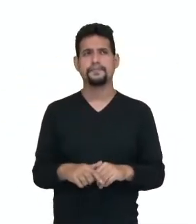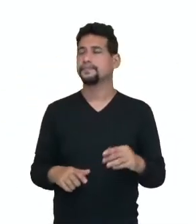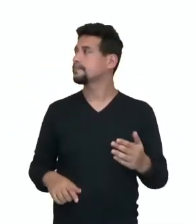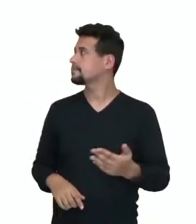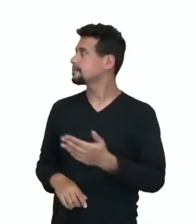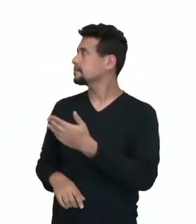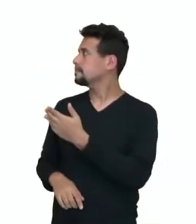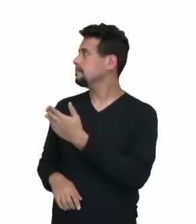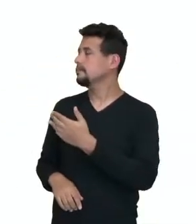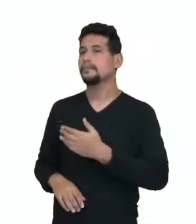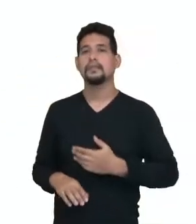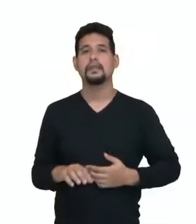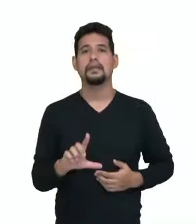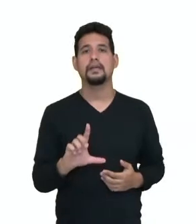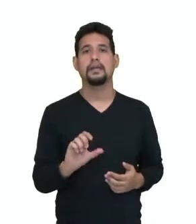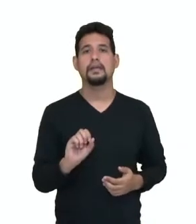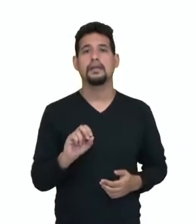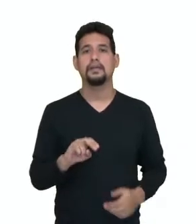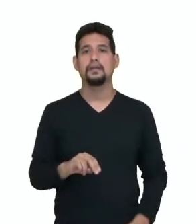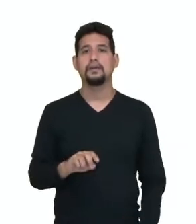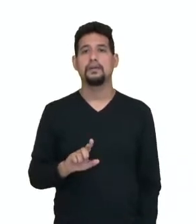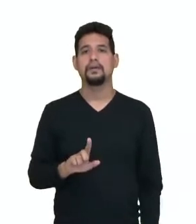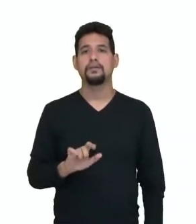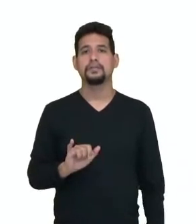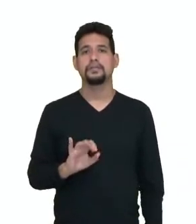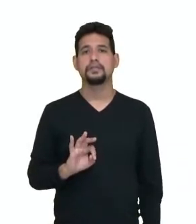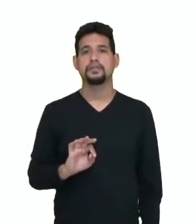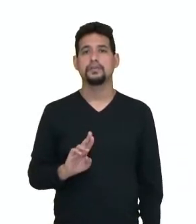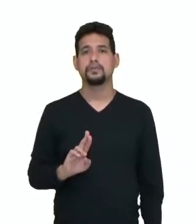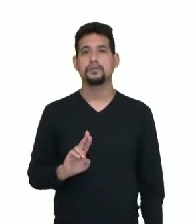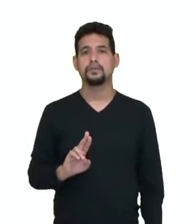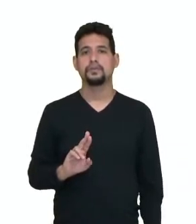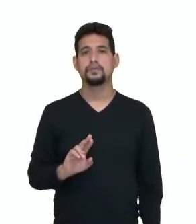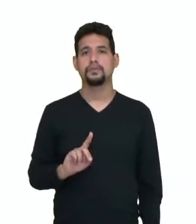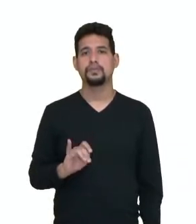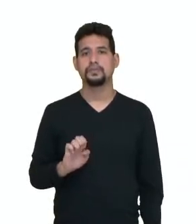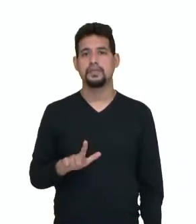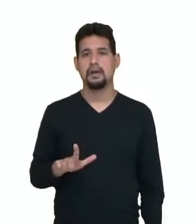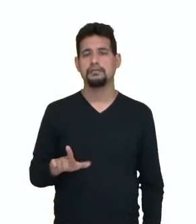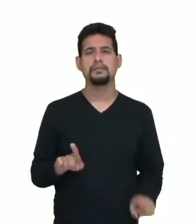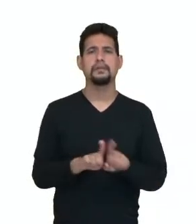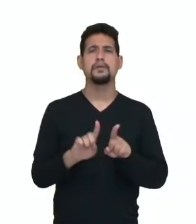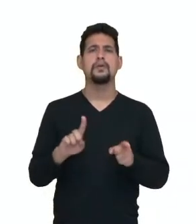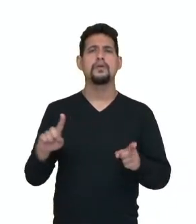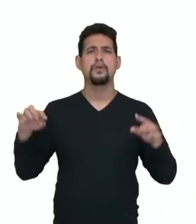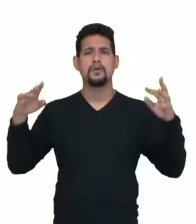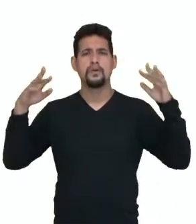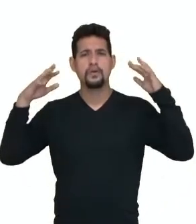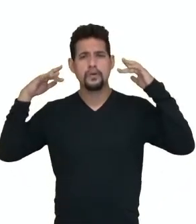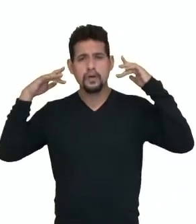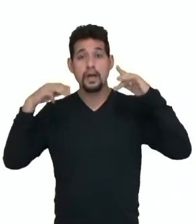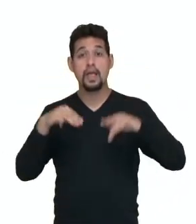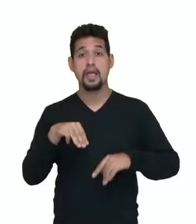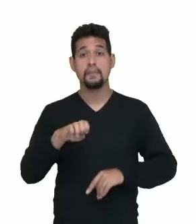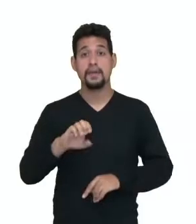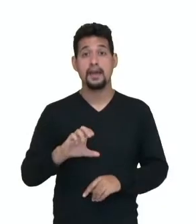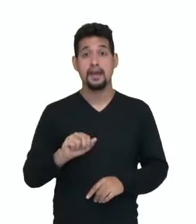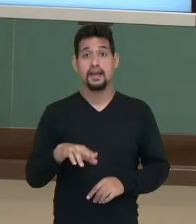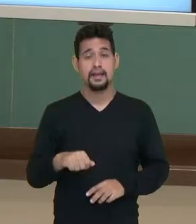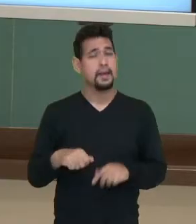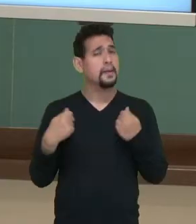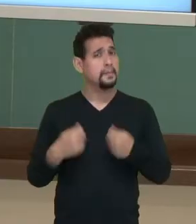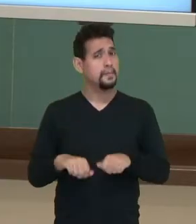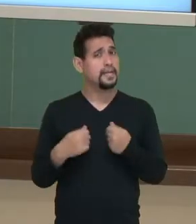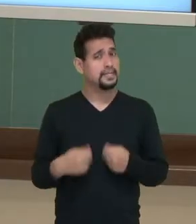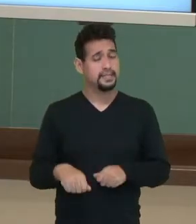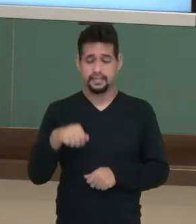onda longitudinal. A fonte e a energia se propagam na mesma direção. E ainda, o som é uma onda mecânica que precisa de matéria para